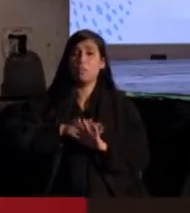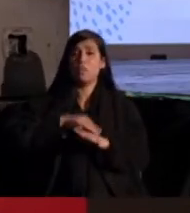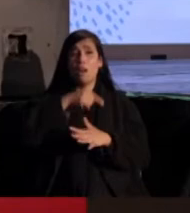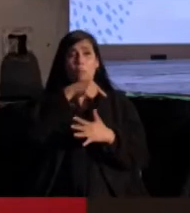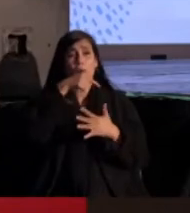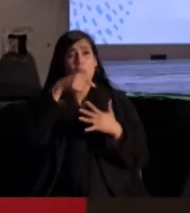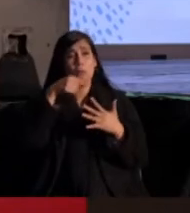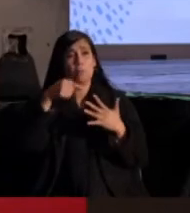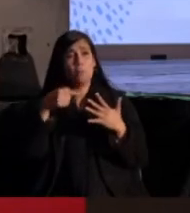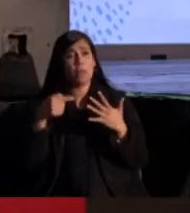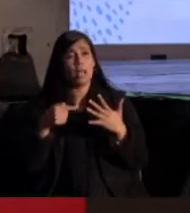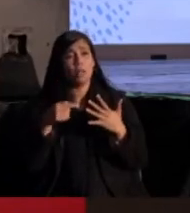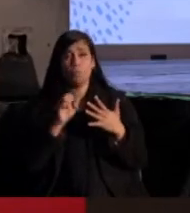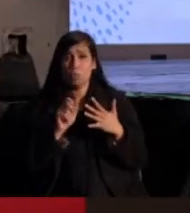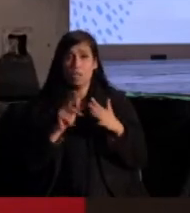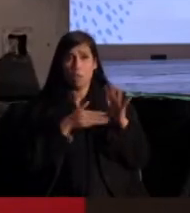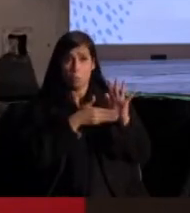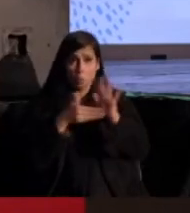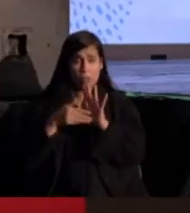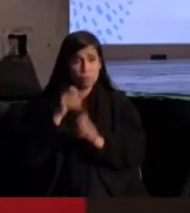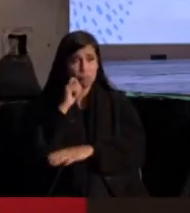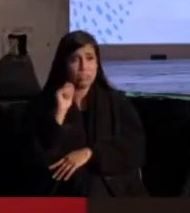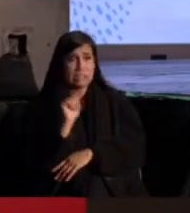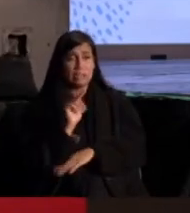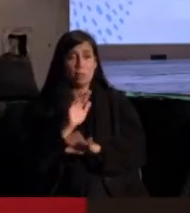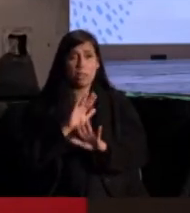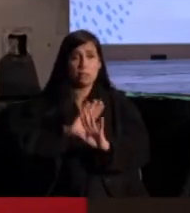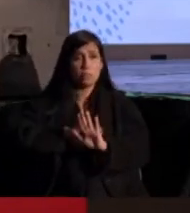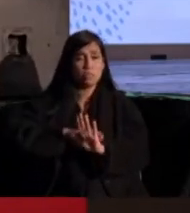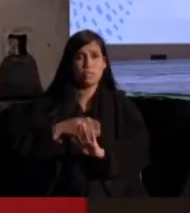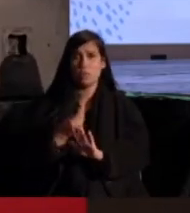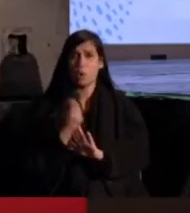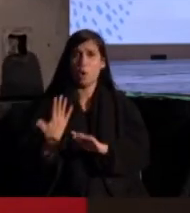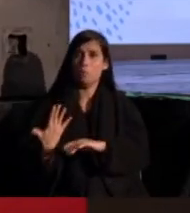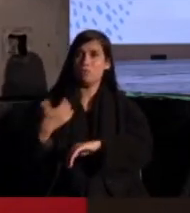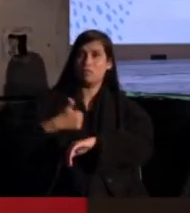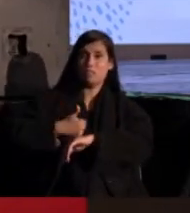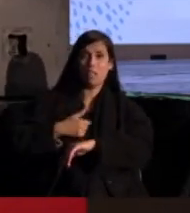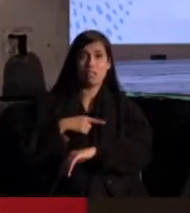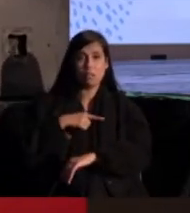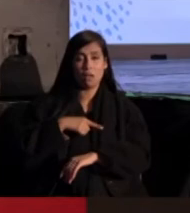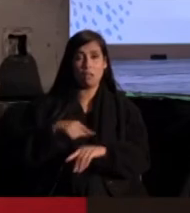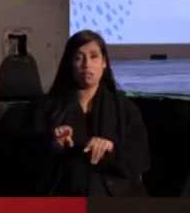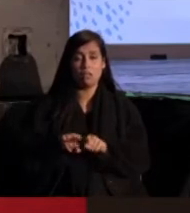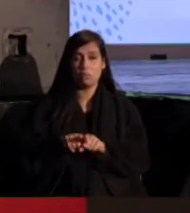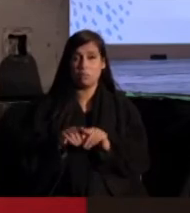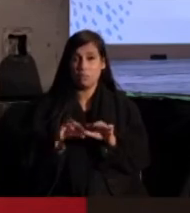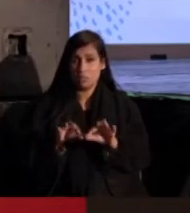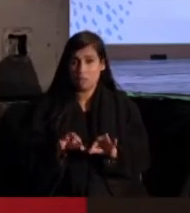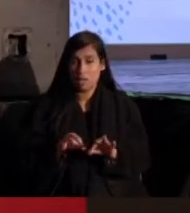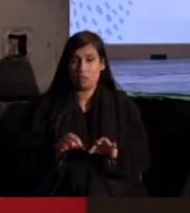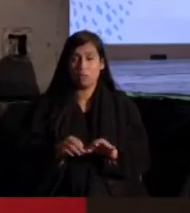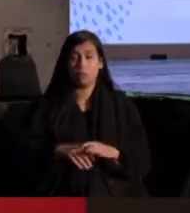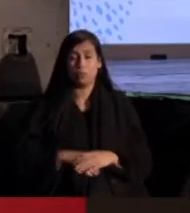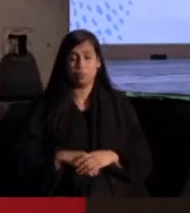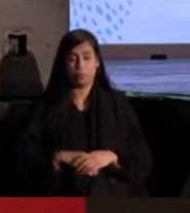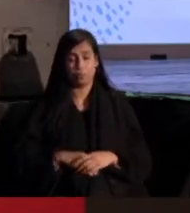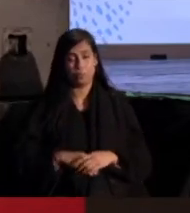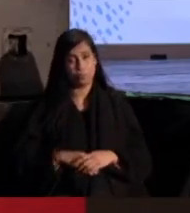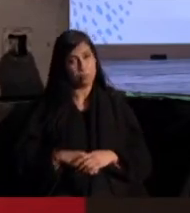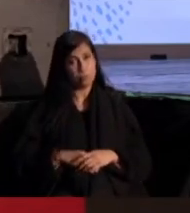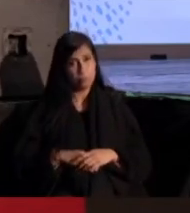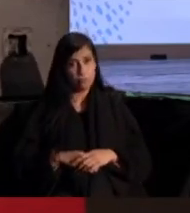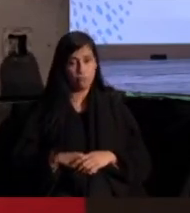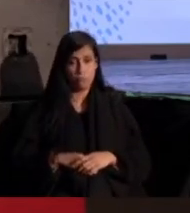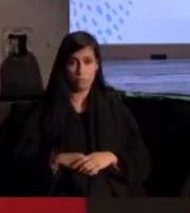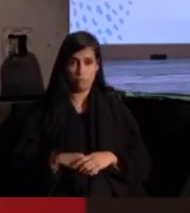poder elaborar uma crítica consistente dessa colonialidade, digamos assim, né? Então, da necessidade de, a partir daí, de